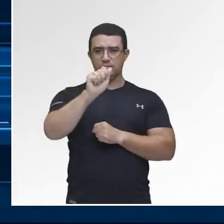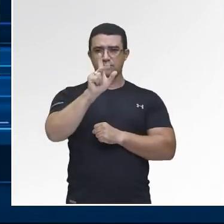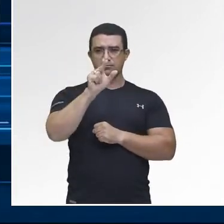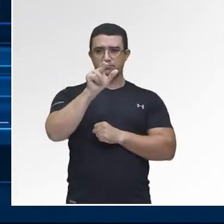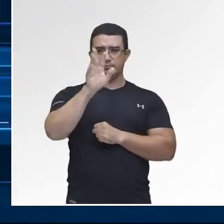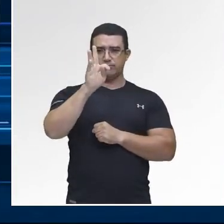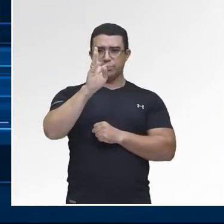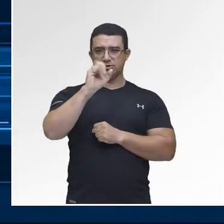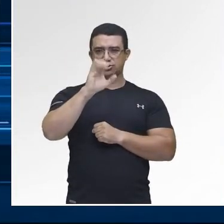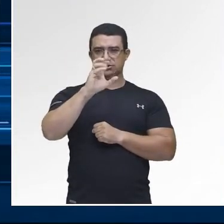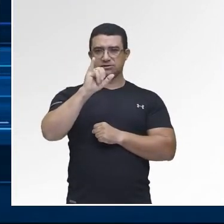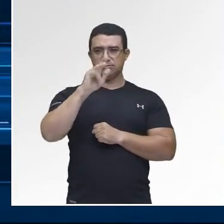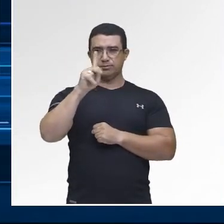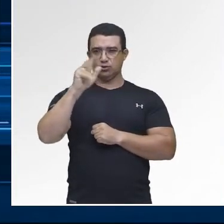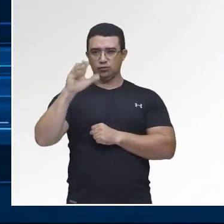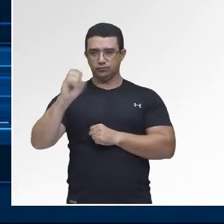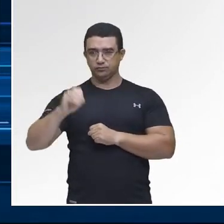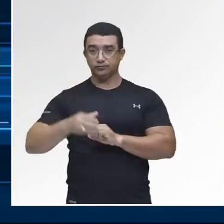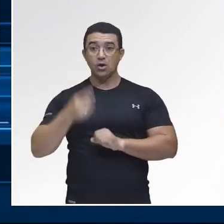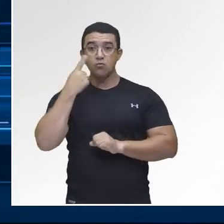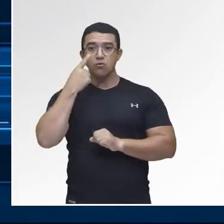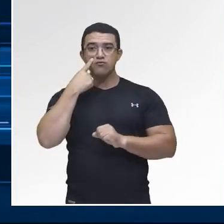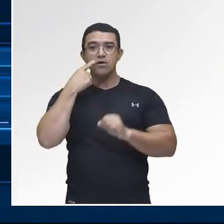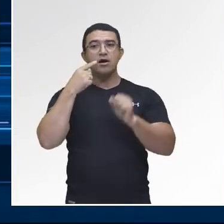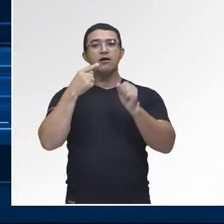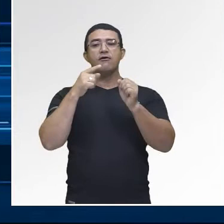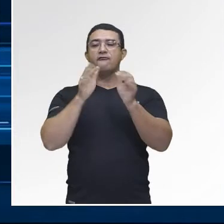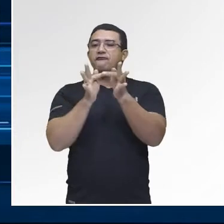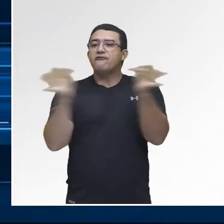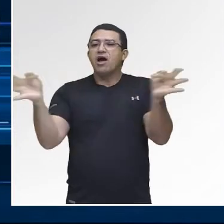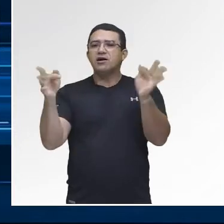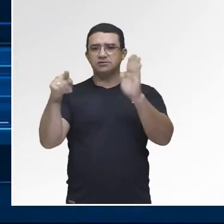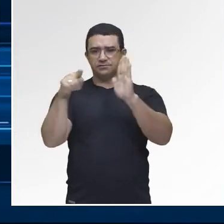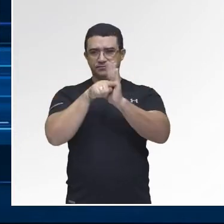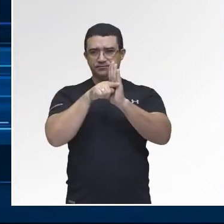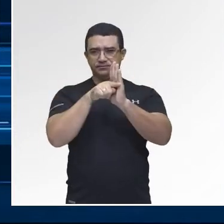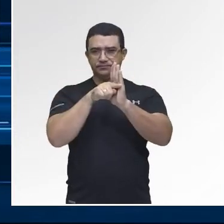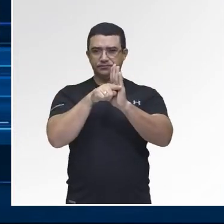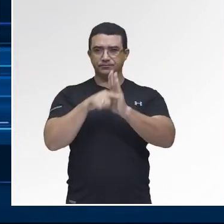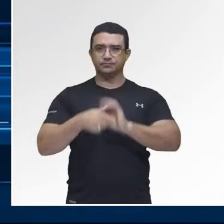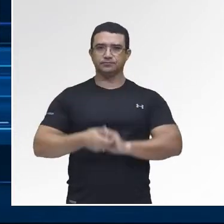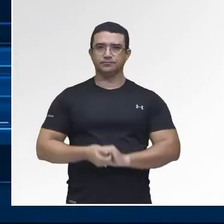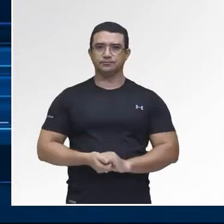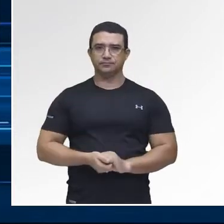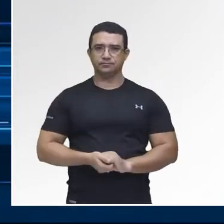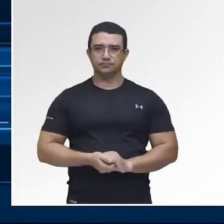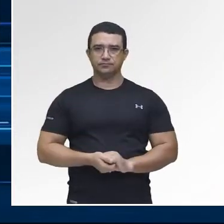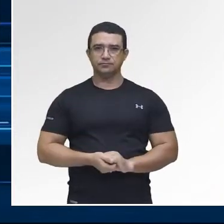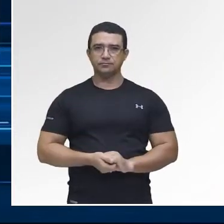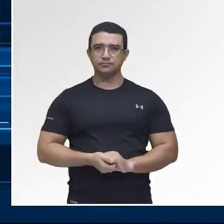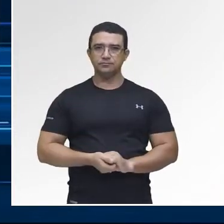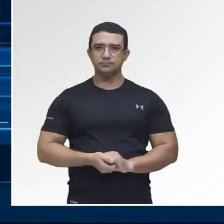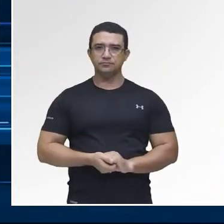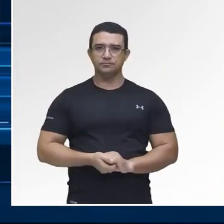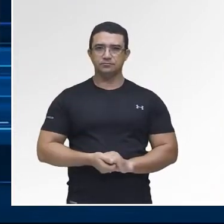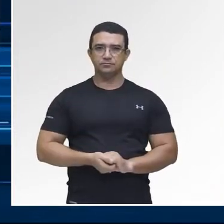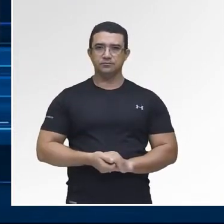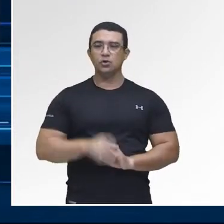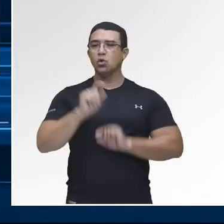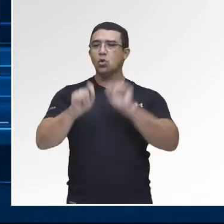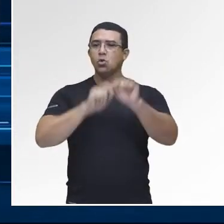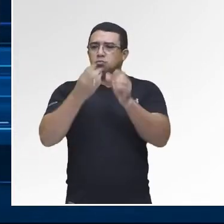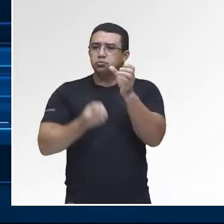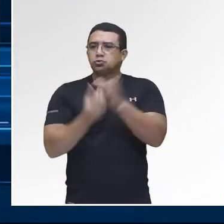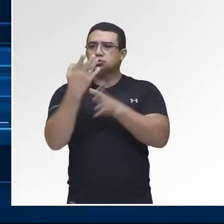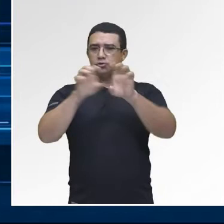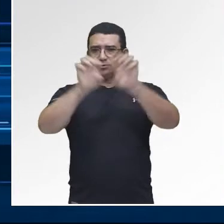frases negativas, tá? Quando que eu utilizo, então, as frases negativas, né? Como que são formadas essas